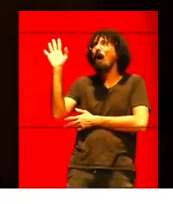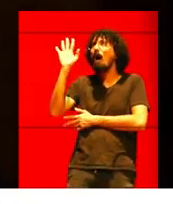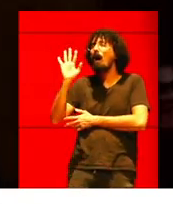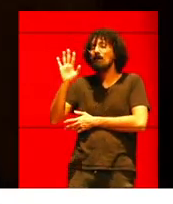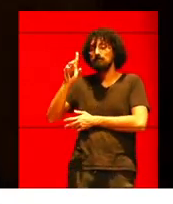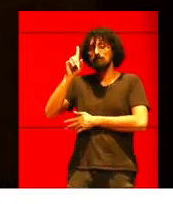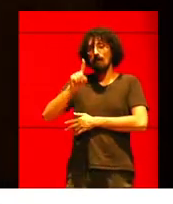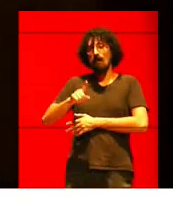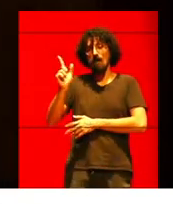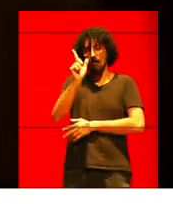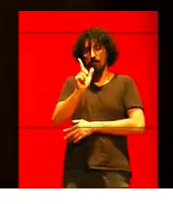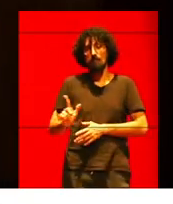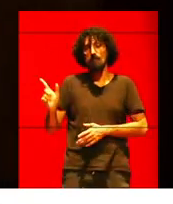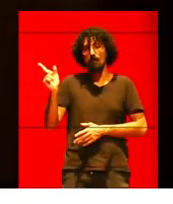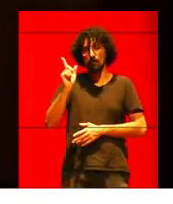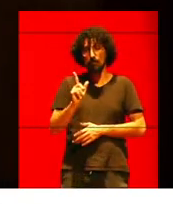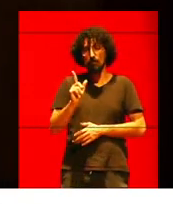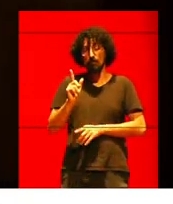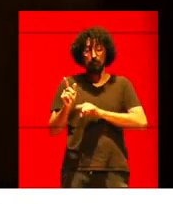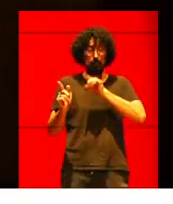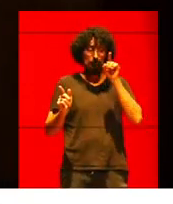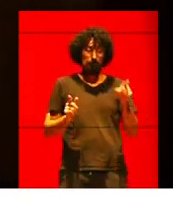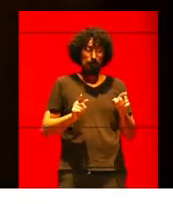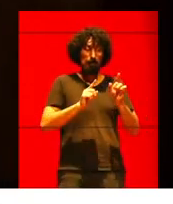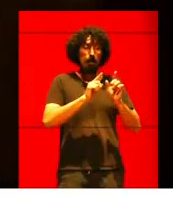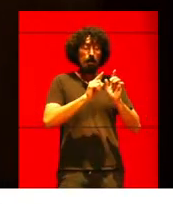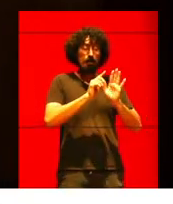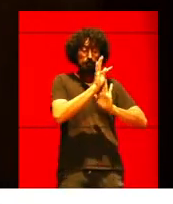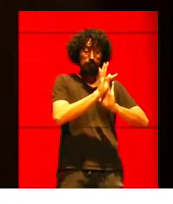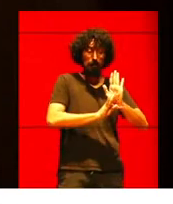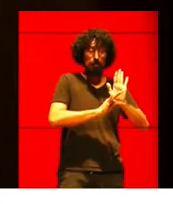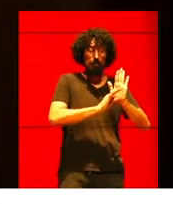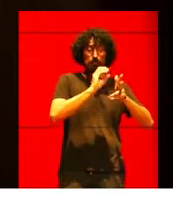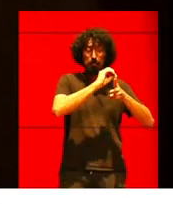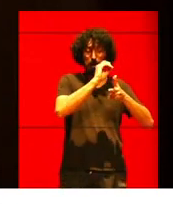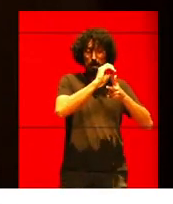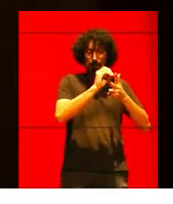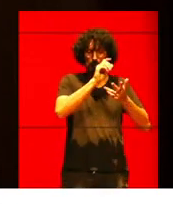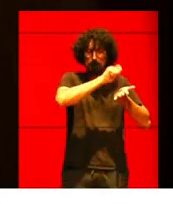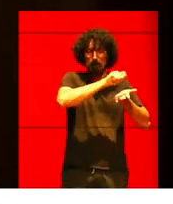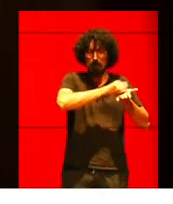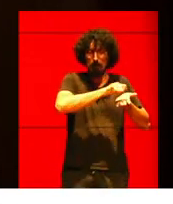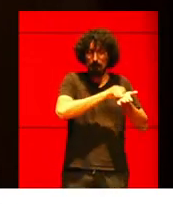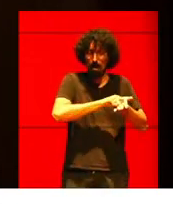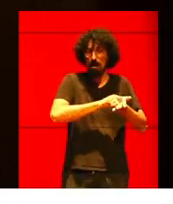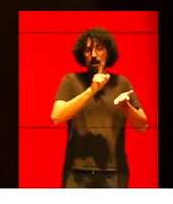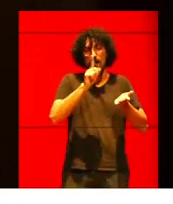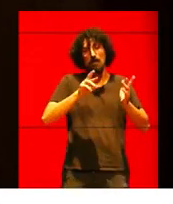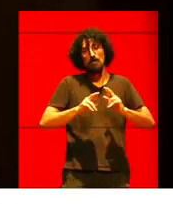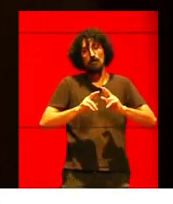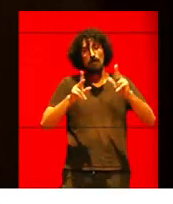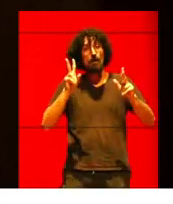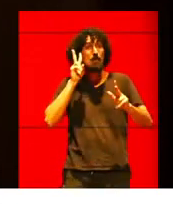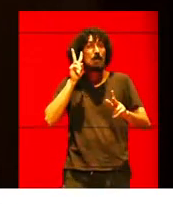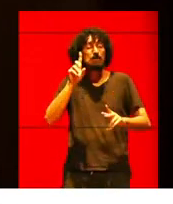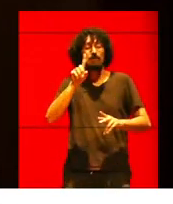eu achei que era terremoto, ontem deu terremoto, é a literatura, beleza? Senhores, olha